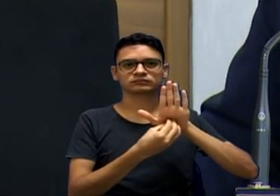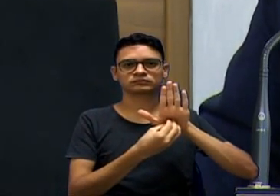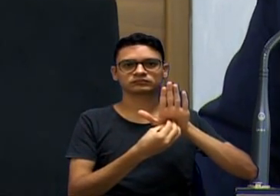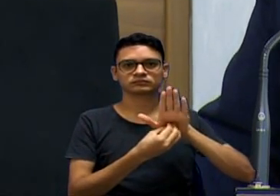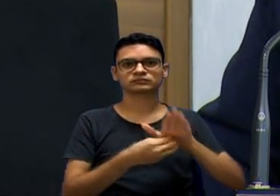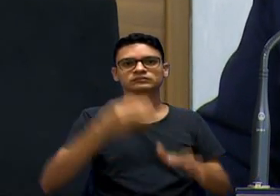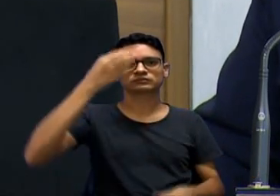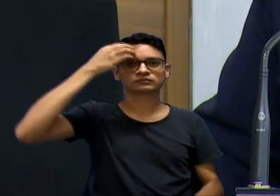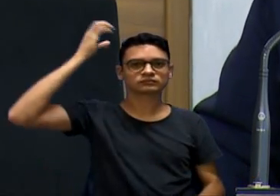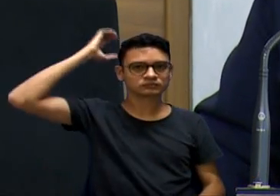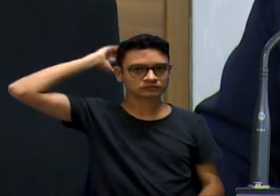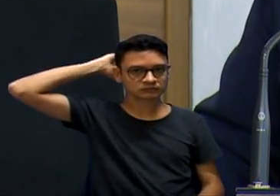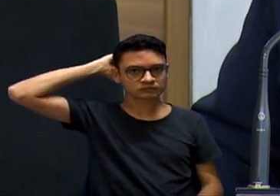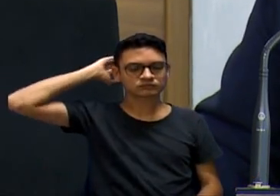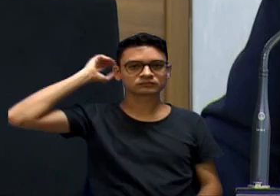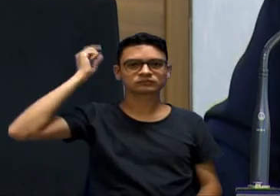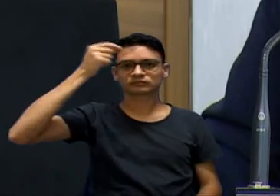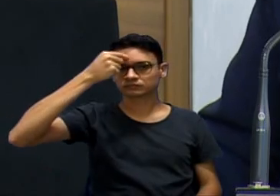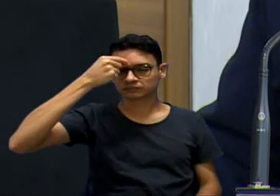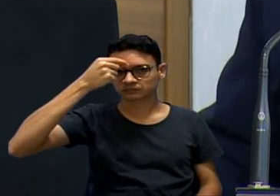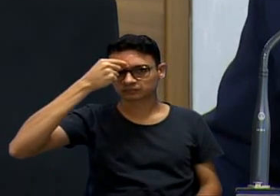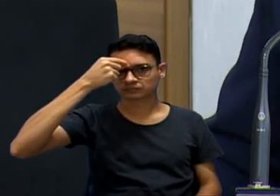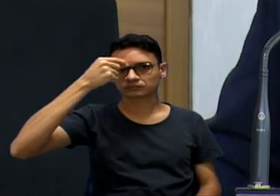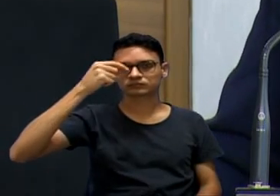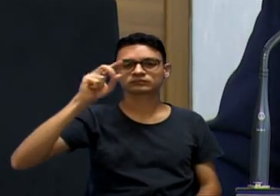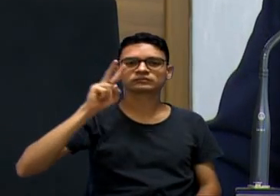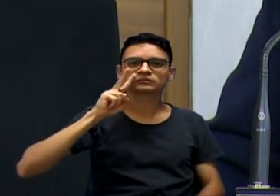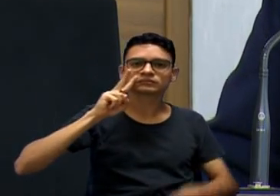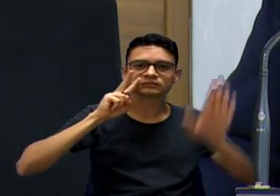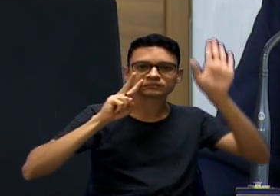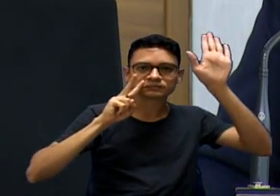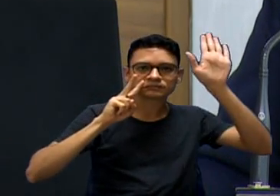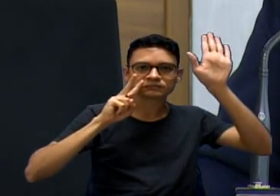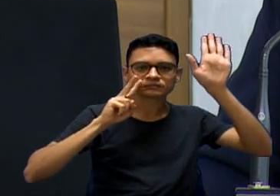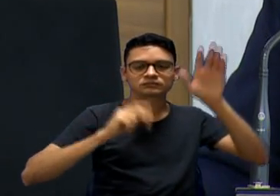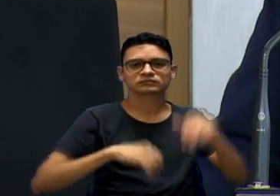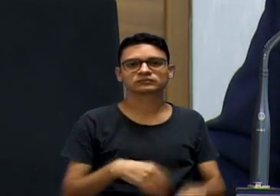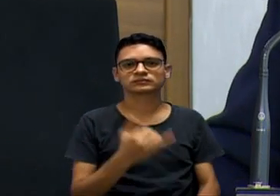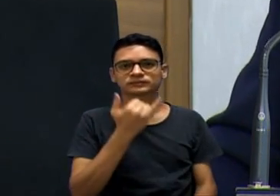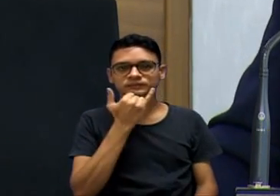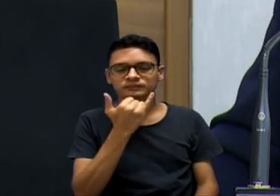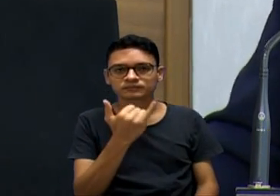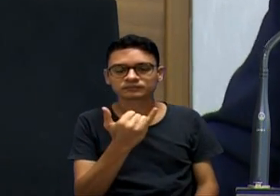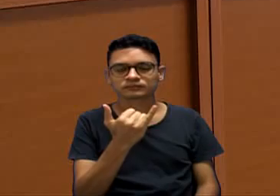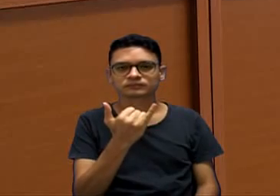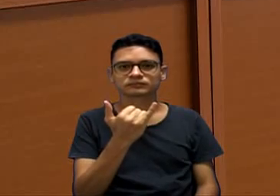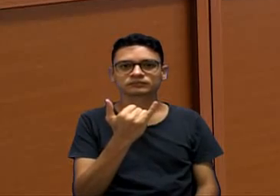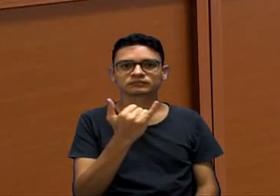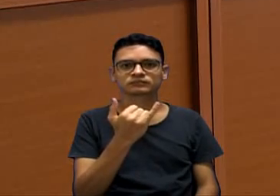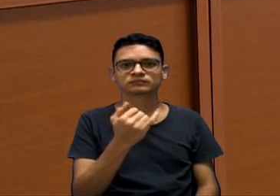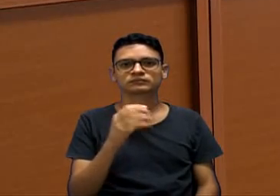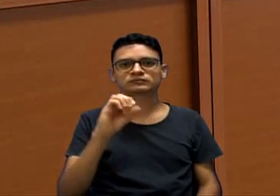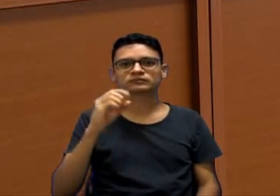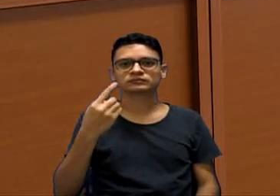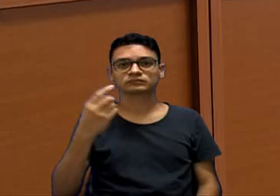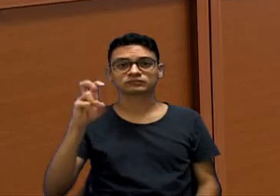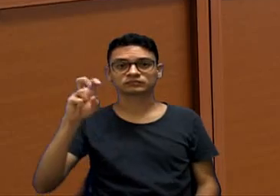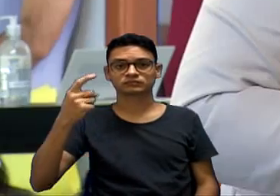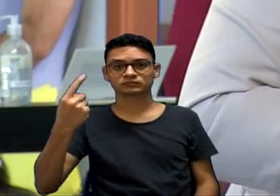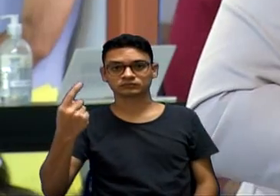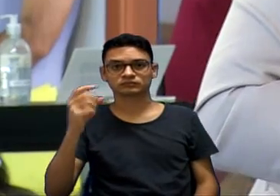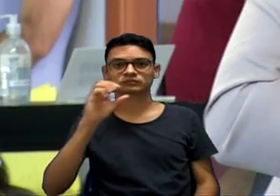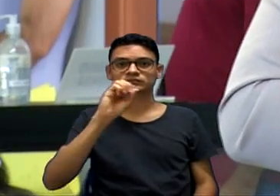Vereador Pérex, vereador Ítalo. Questão de ordem, Vitão. Só vou pedir também, desculpa, para destacar o 0151